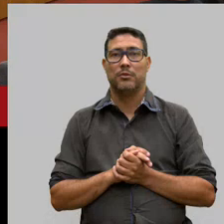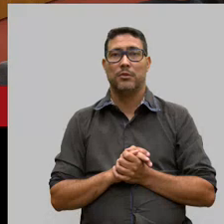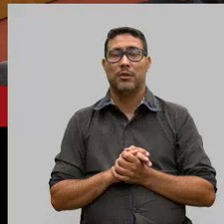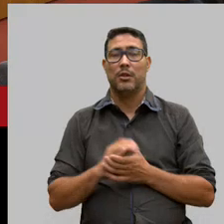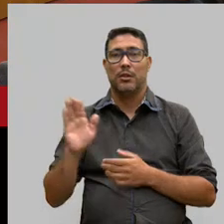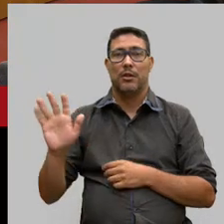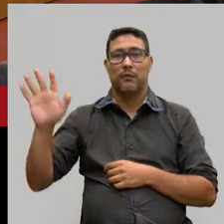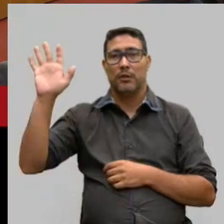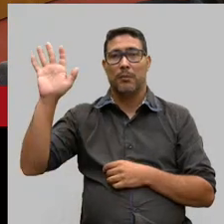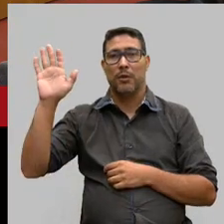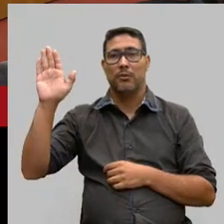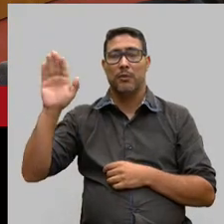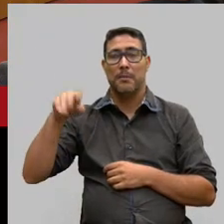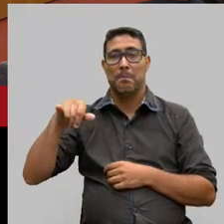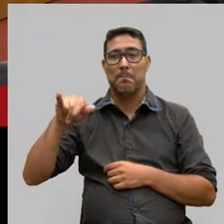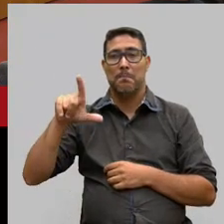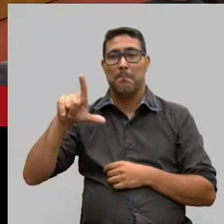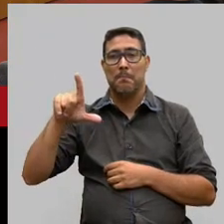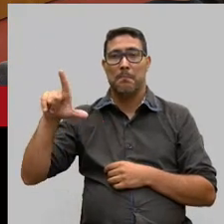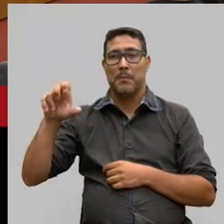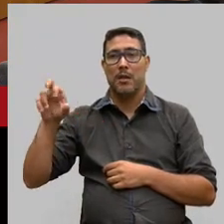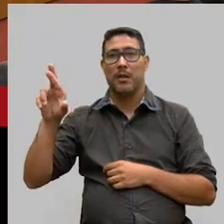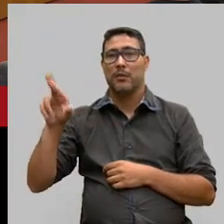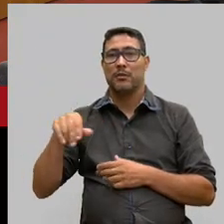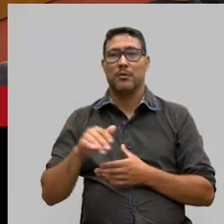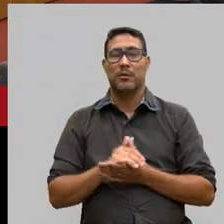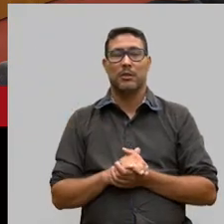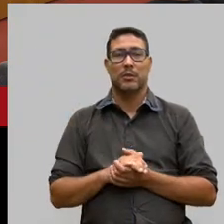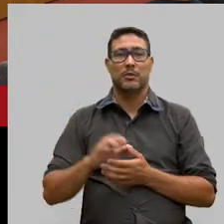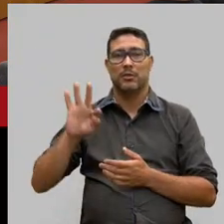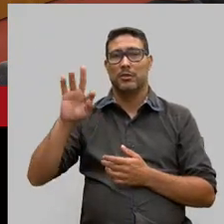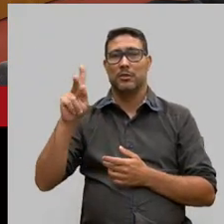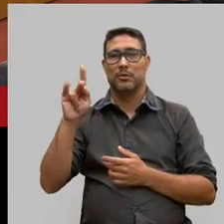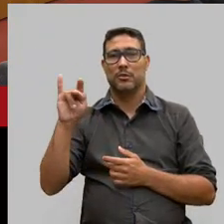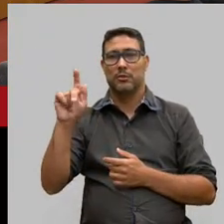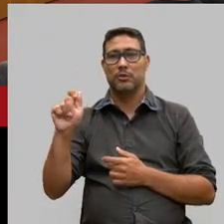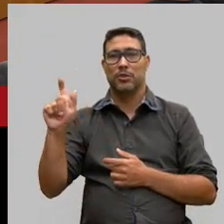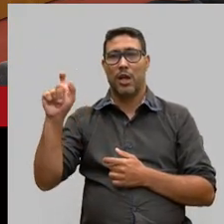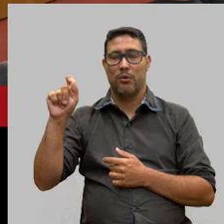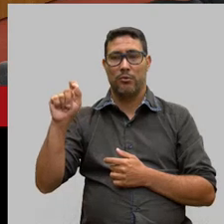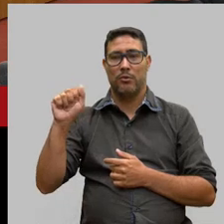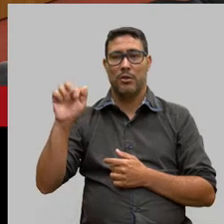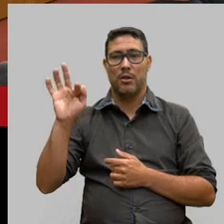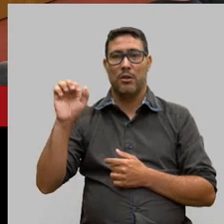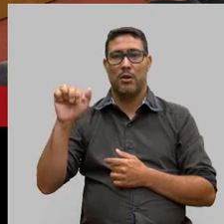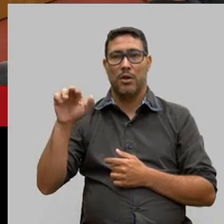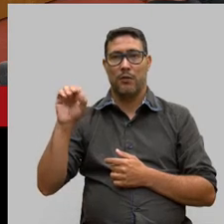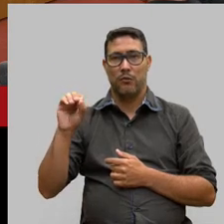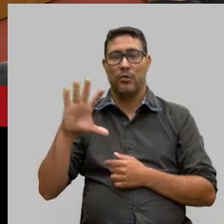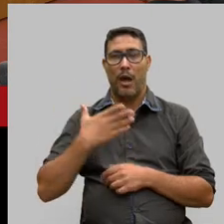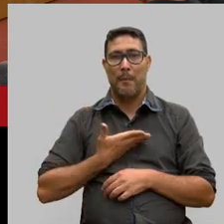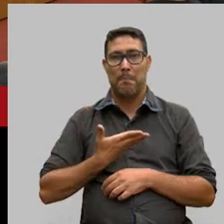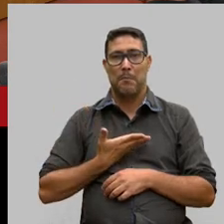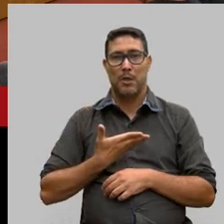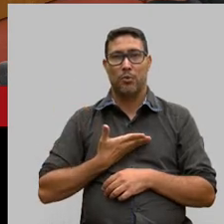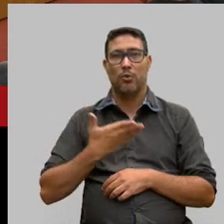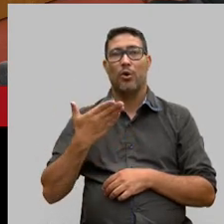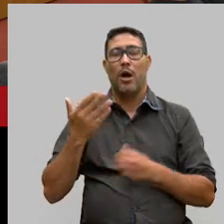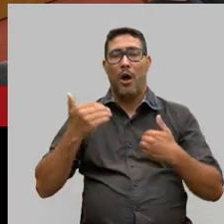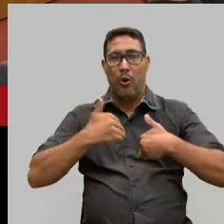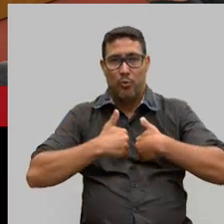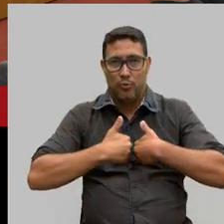Miller deixa eu ver se o mill tá aí tá não então é o Thiago Thiago Afonso da associação amigo dos autistas